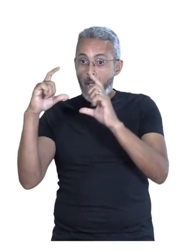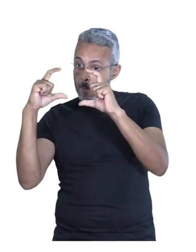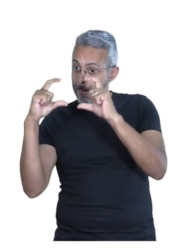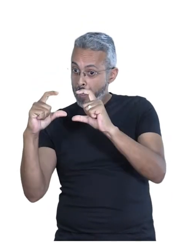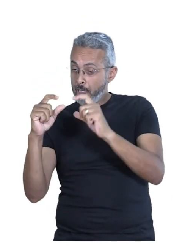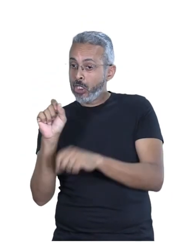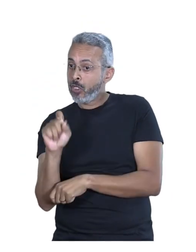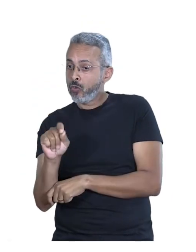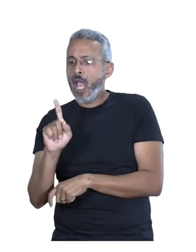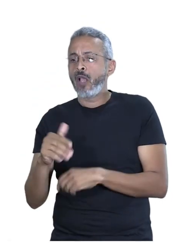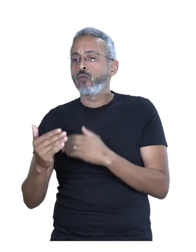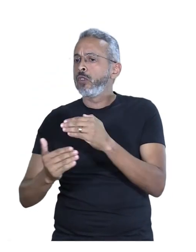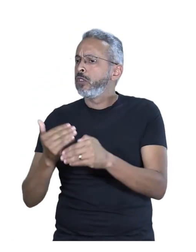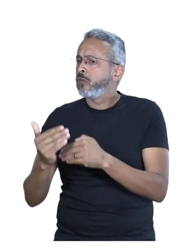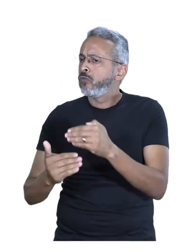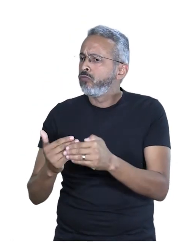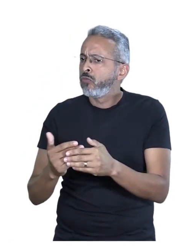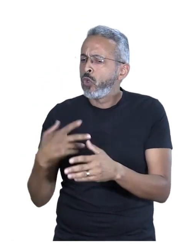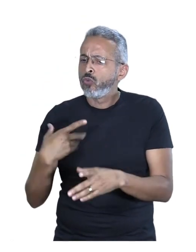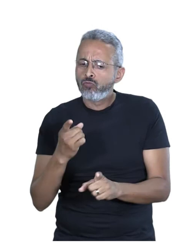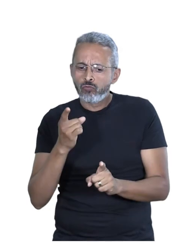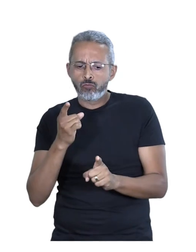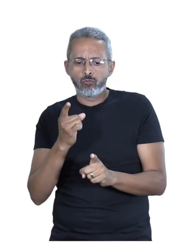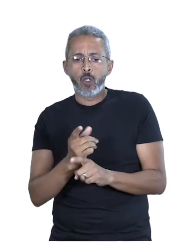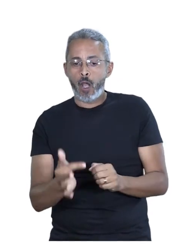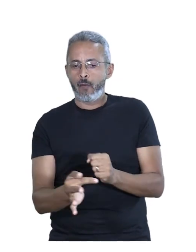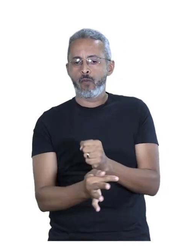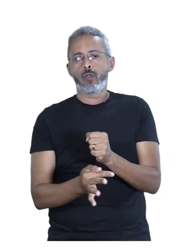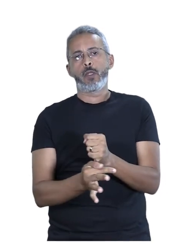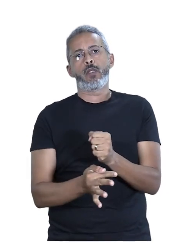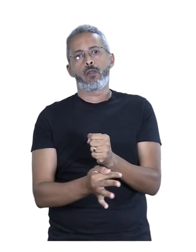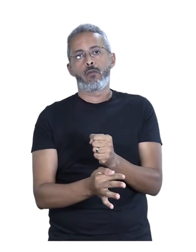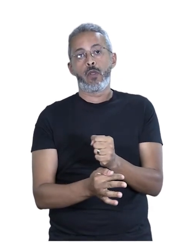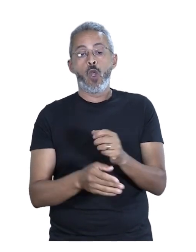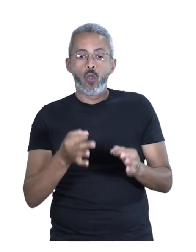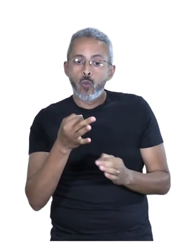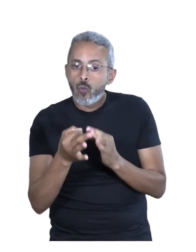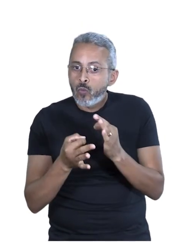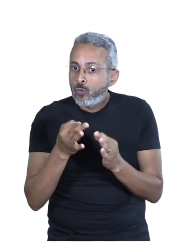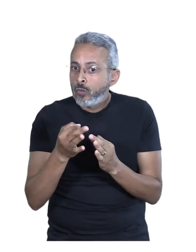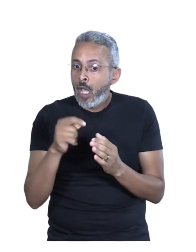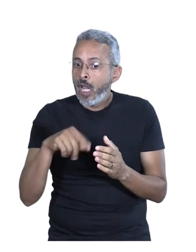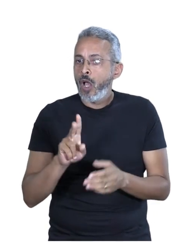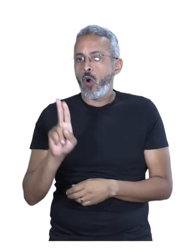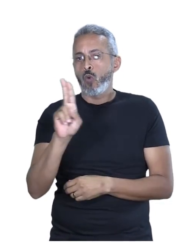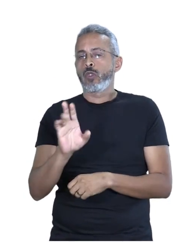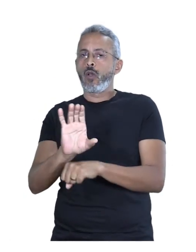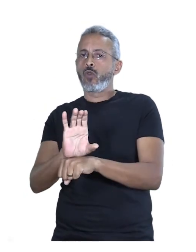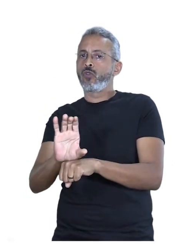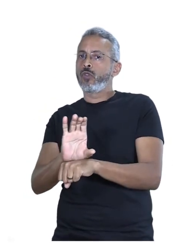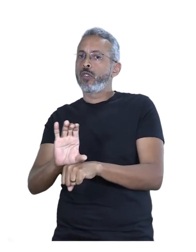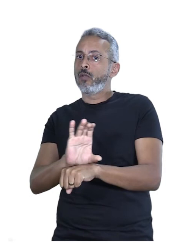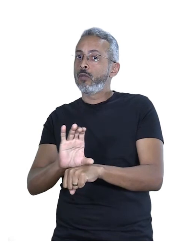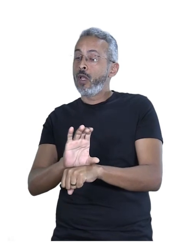o desenvolvimento, onde encontramos a fundamentação dos argumentos. Ela utiliza a